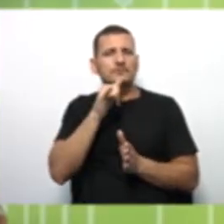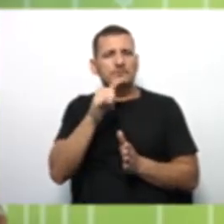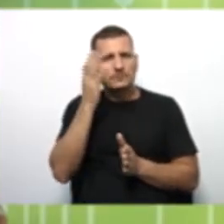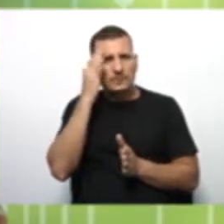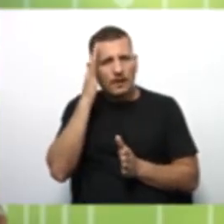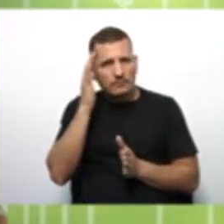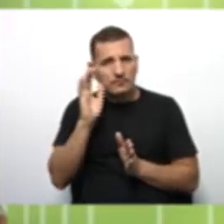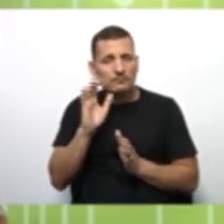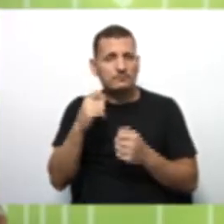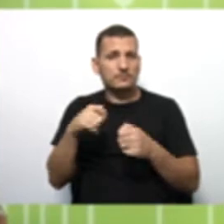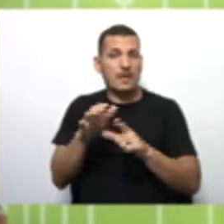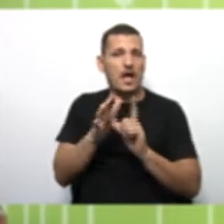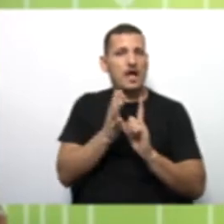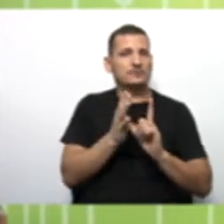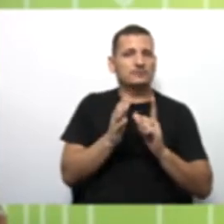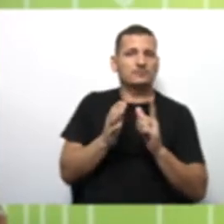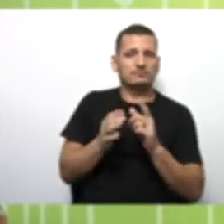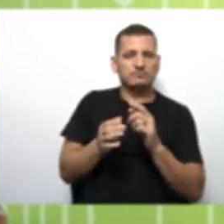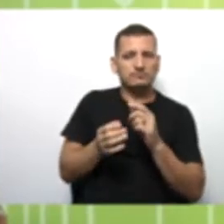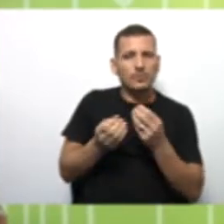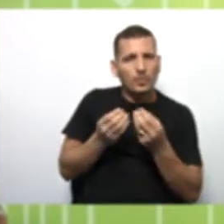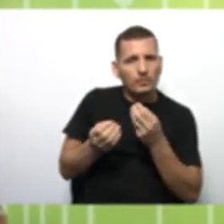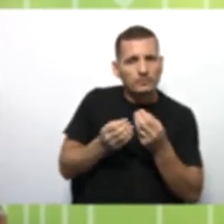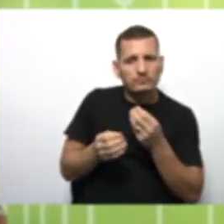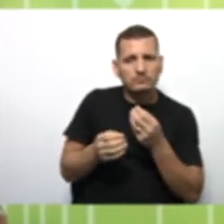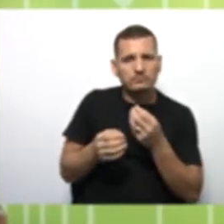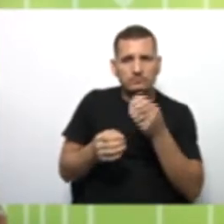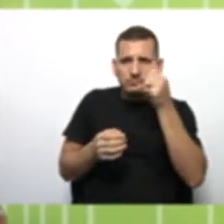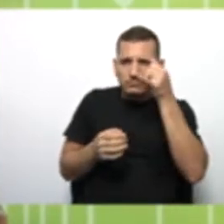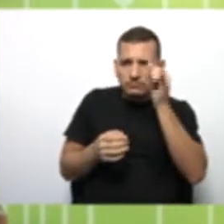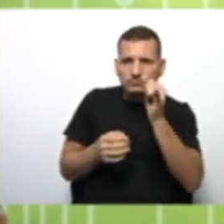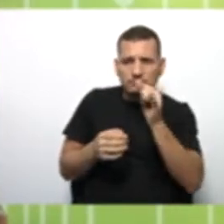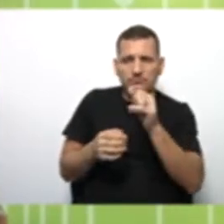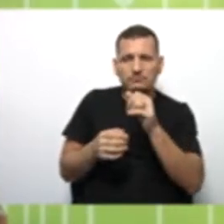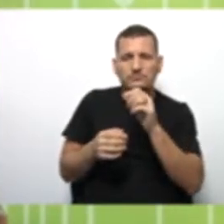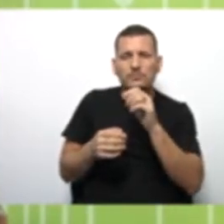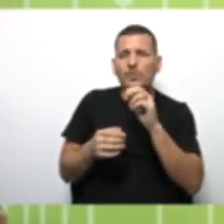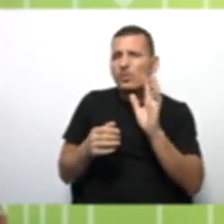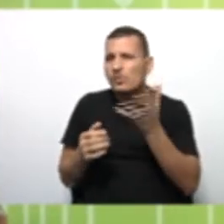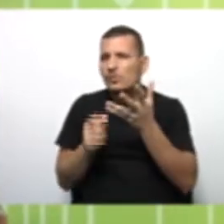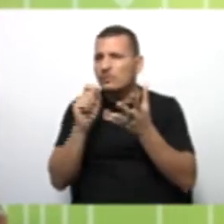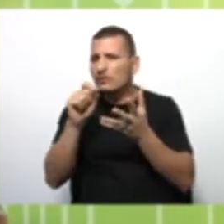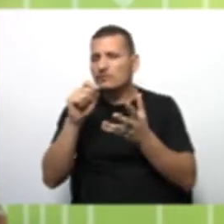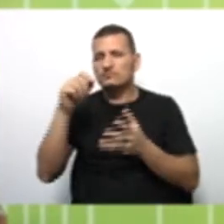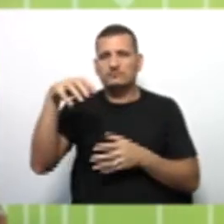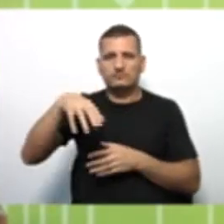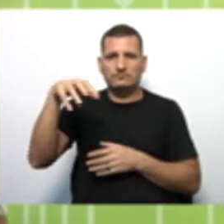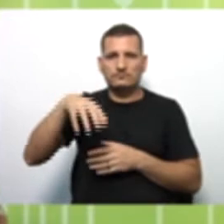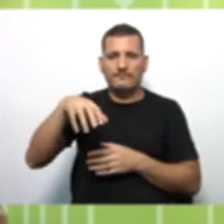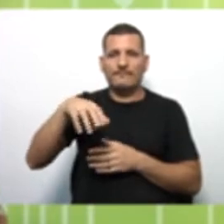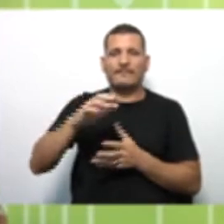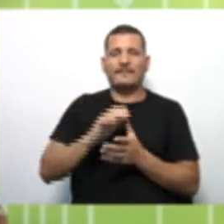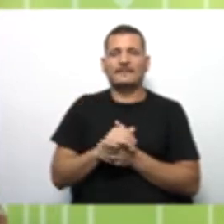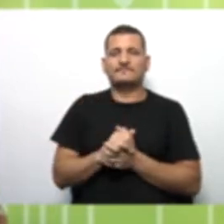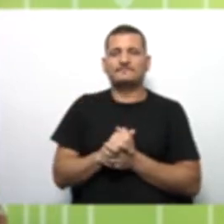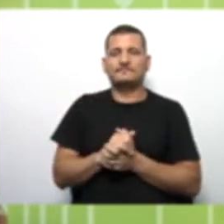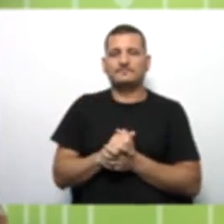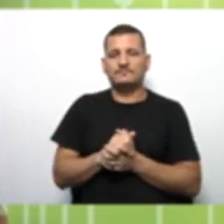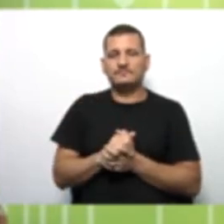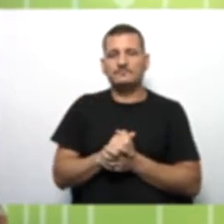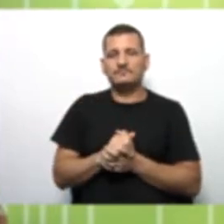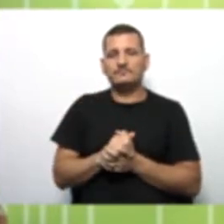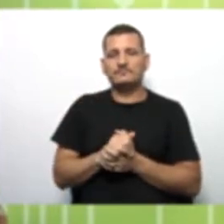que se precaver em relação a isso. Qual é a causa, né? A causa é o quê? São as chuvas que podem acontecer. Tem até questão